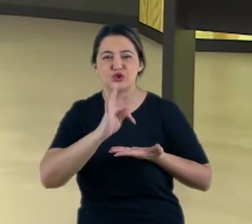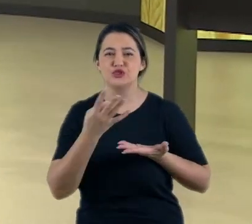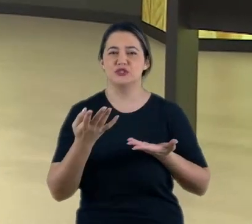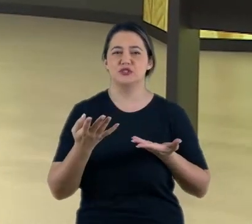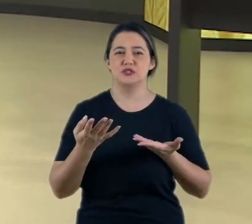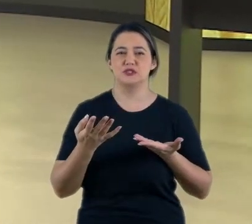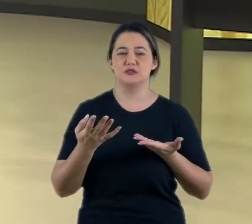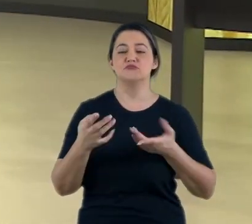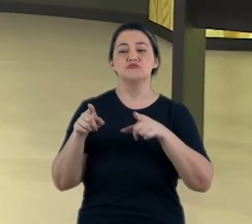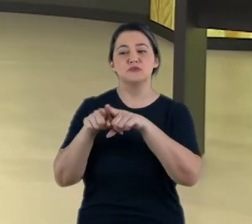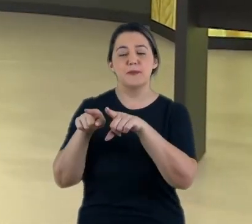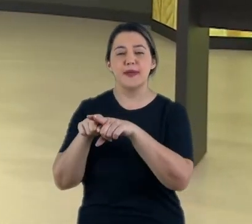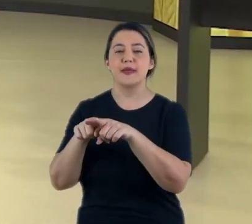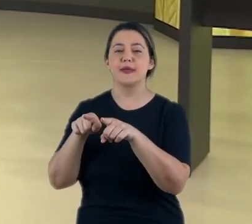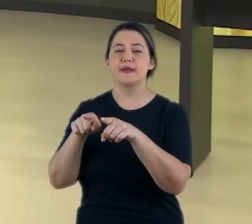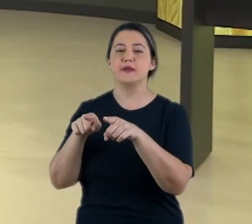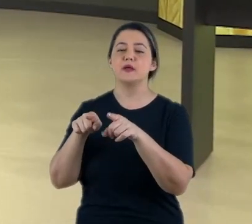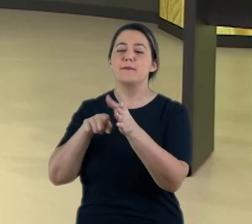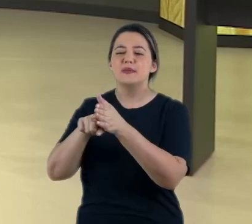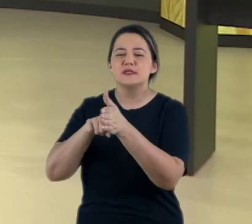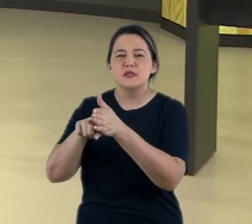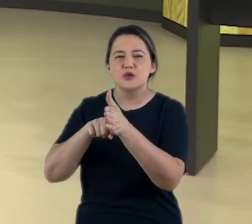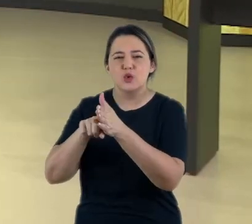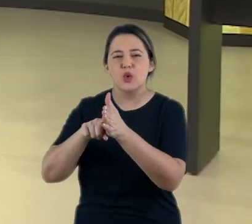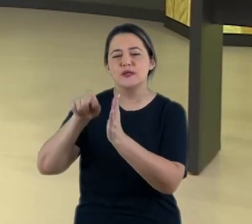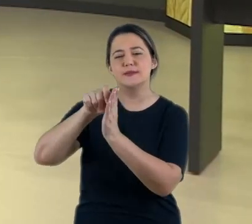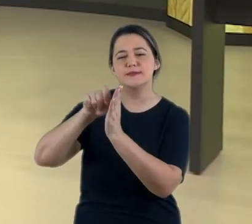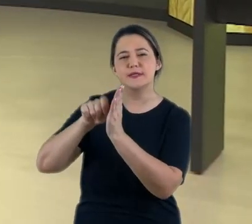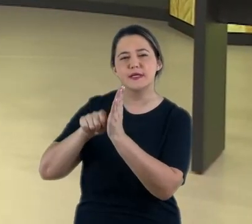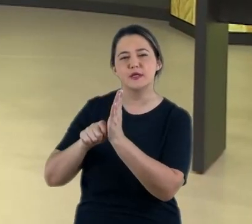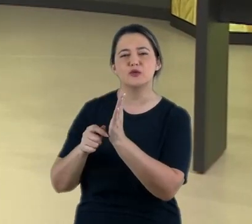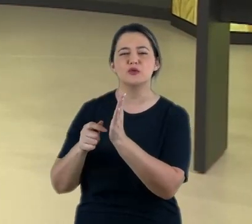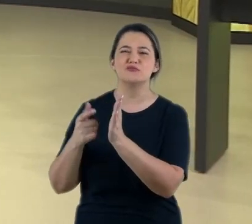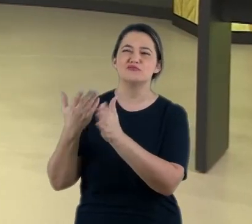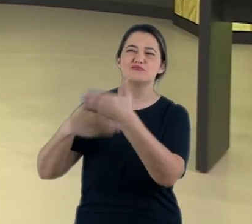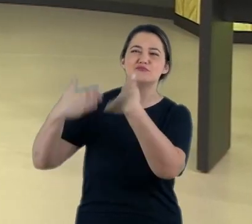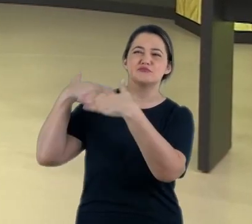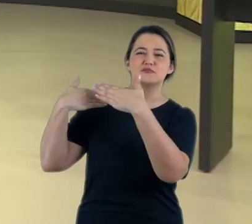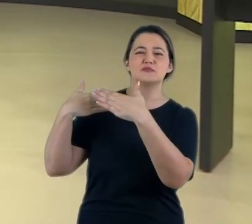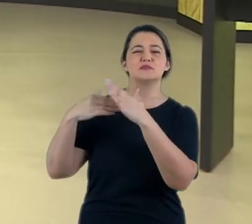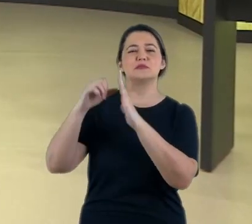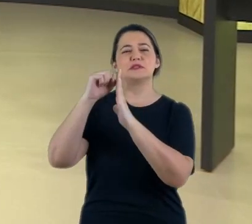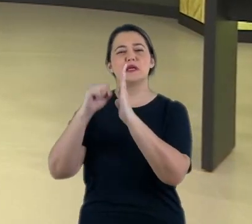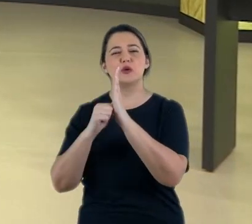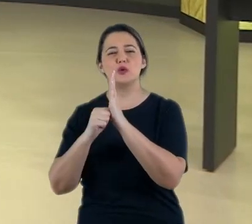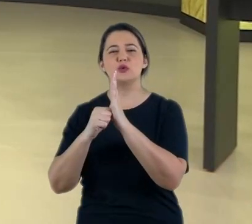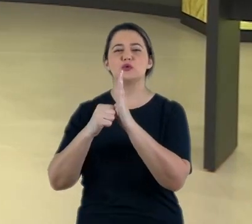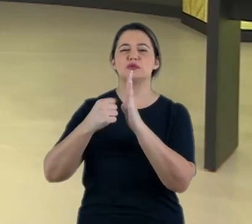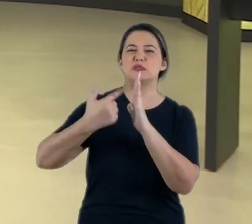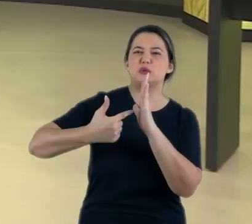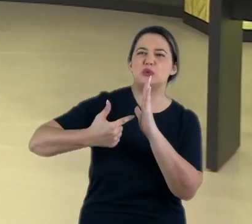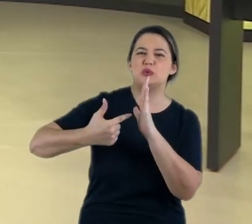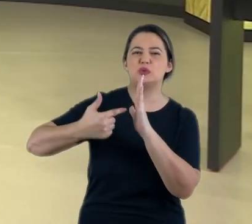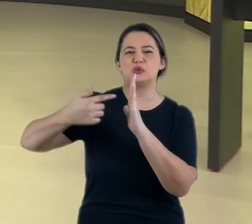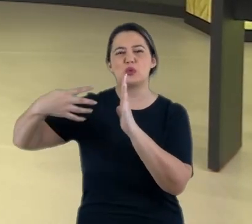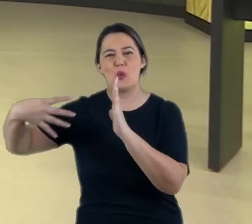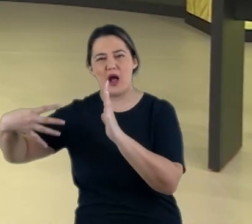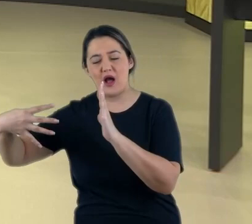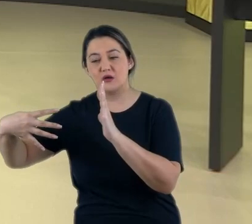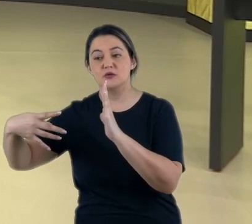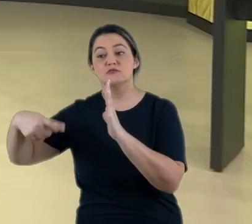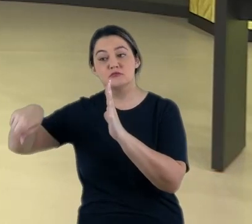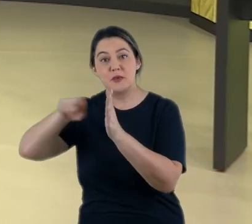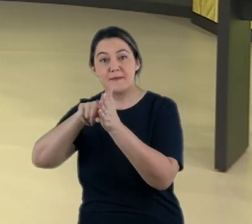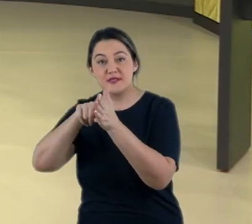isto é, na escrita daqueles primeiros autores cristãos do 2º, 3º, 4º século, também acreditam